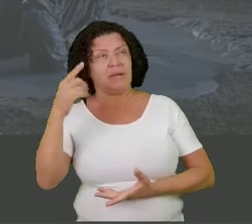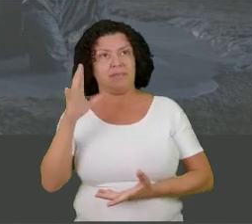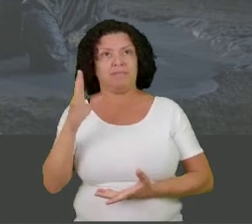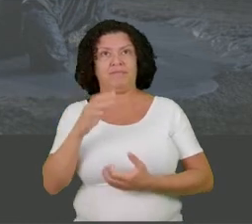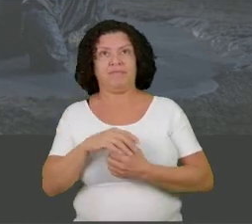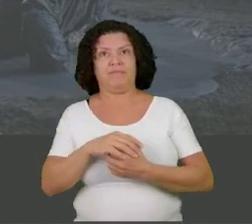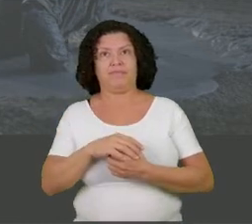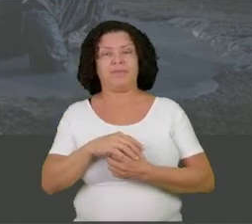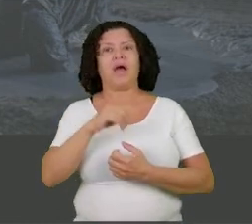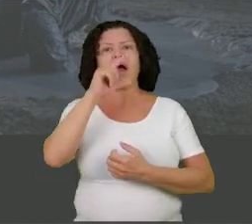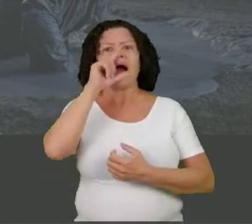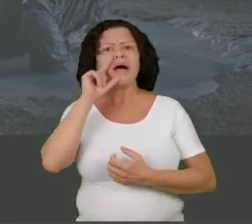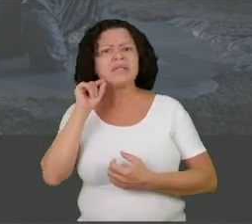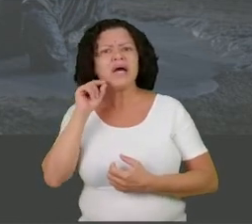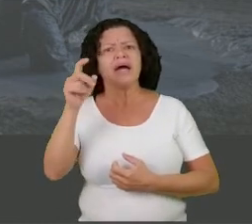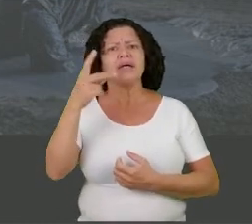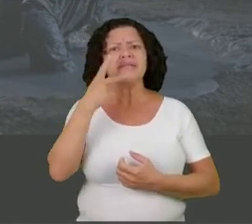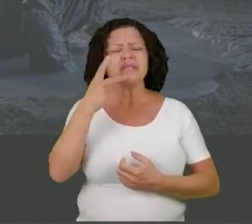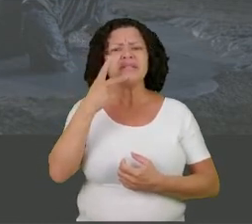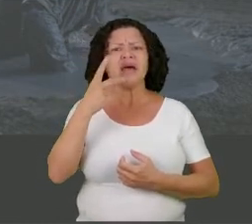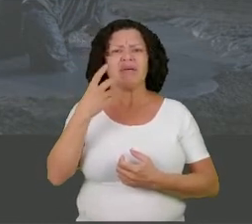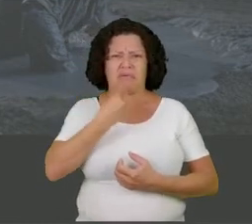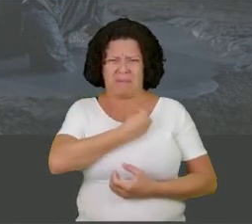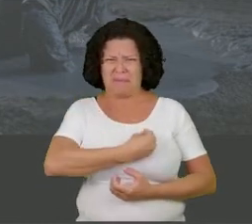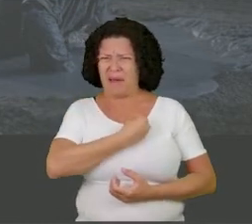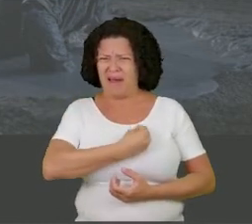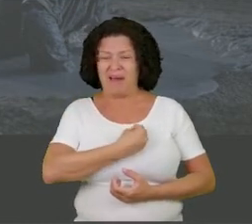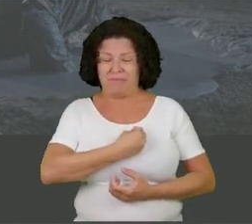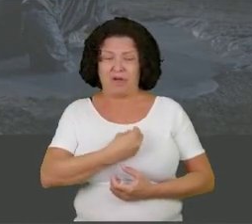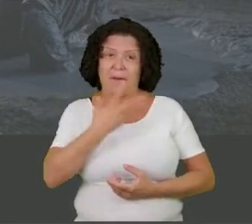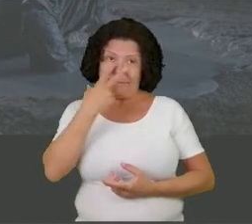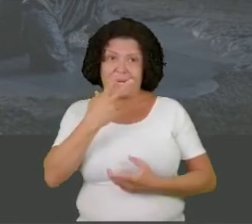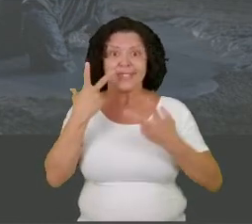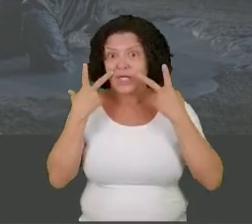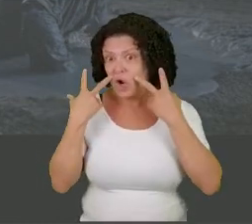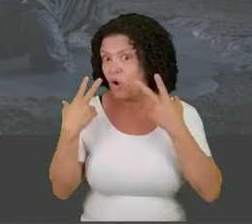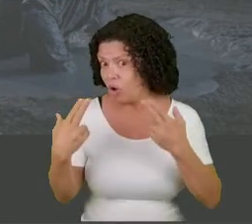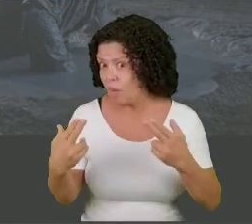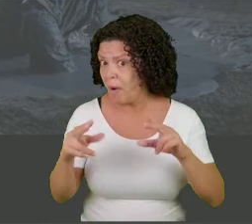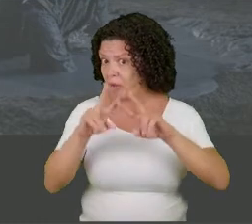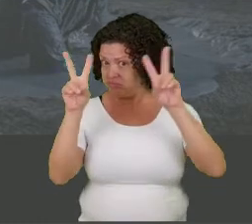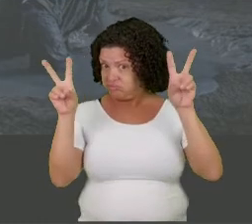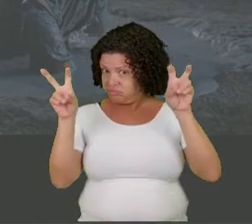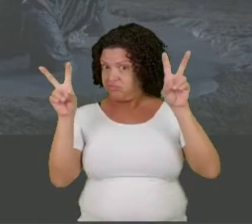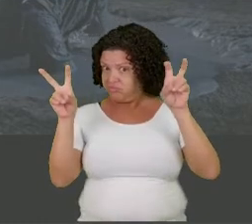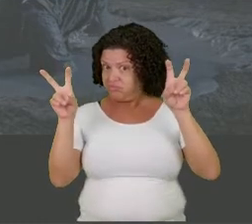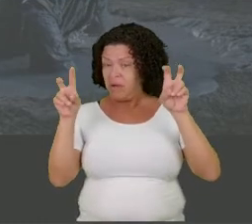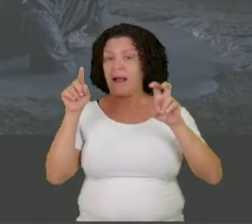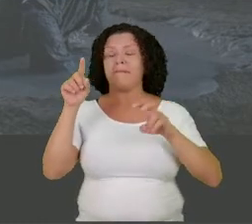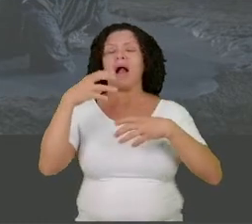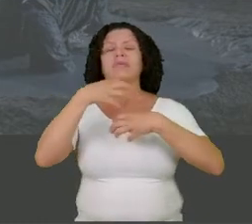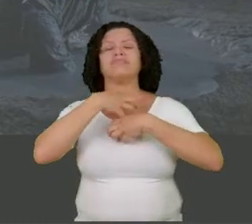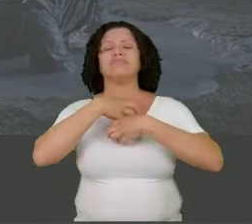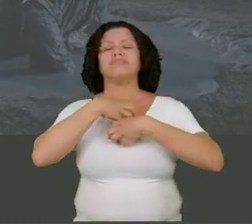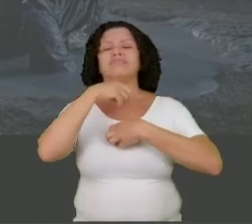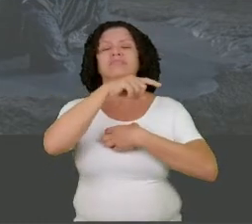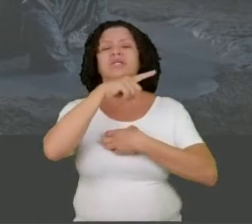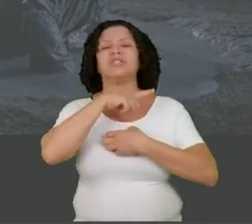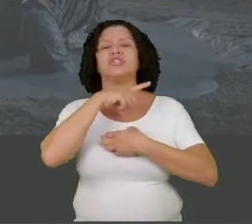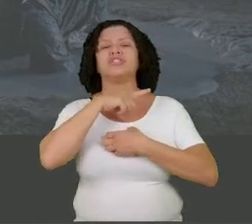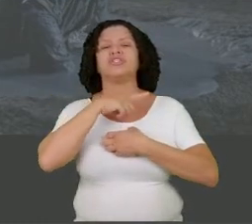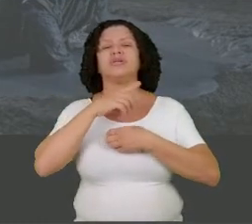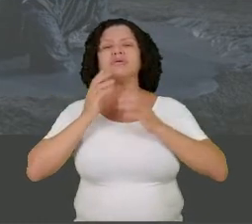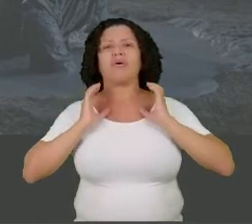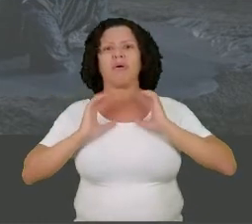podermos assim, pensar que André Luiz teve uma vida mediana ou normal, tal como todos nós, ali